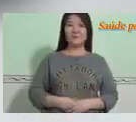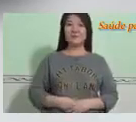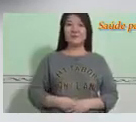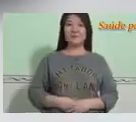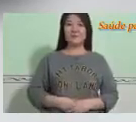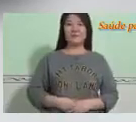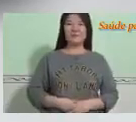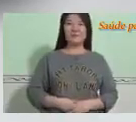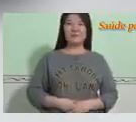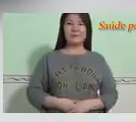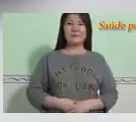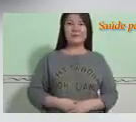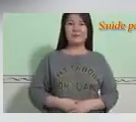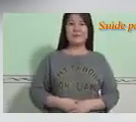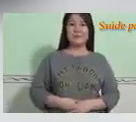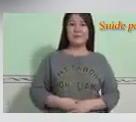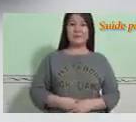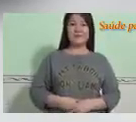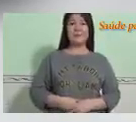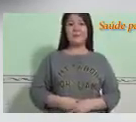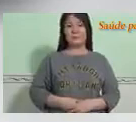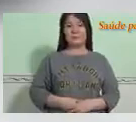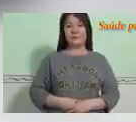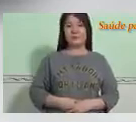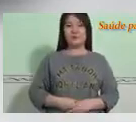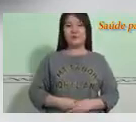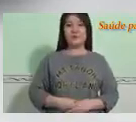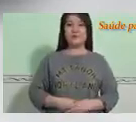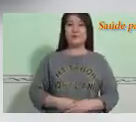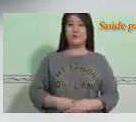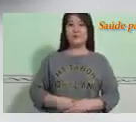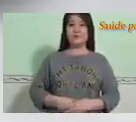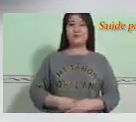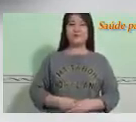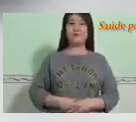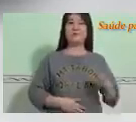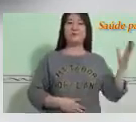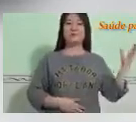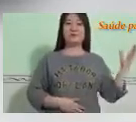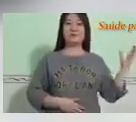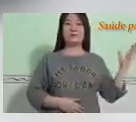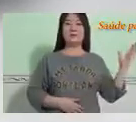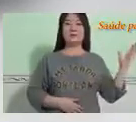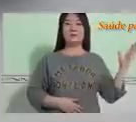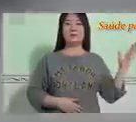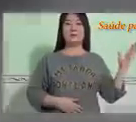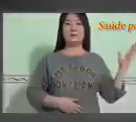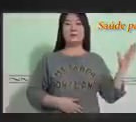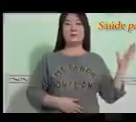DXARAMACSCARIATUARPOR 15 minutos e depois retirar, puxando a máscara pelas bordas com muito cuidado.